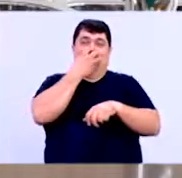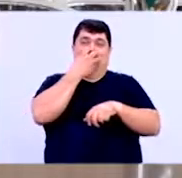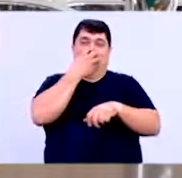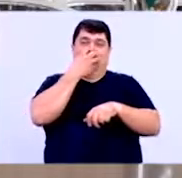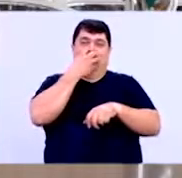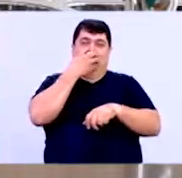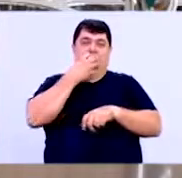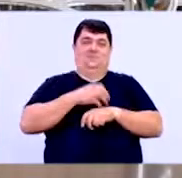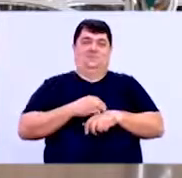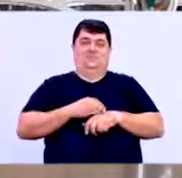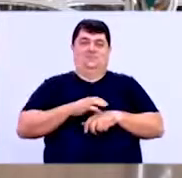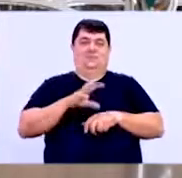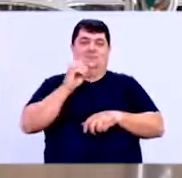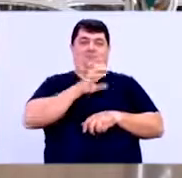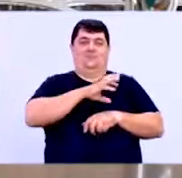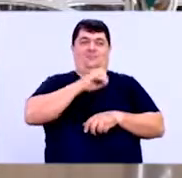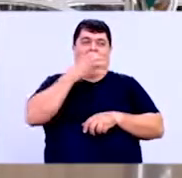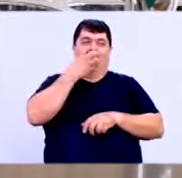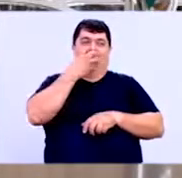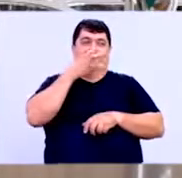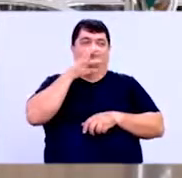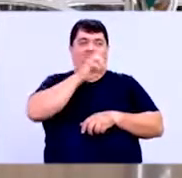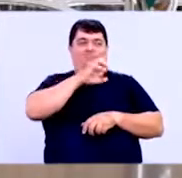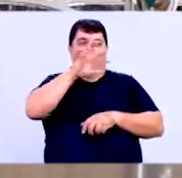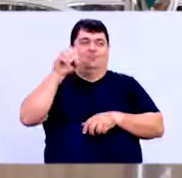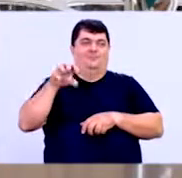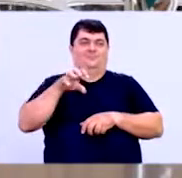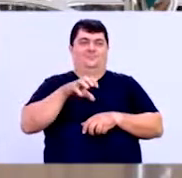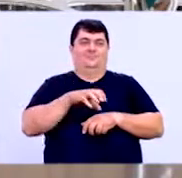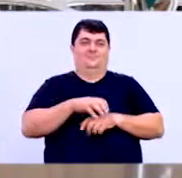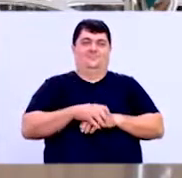Olha! Tá maravilhoso!